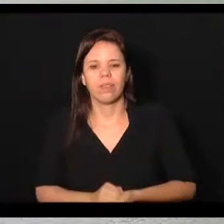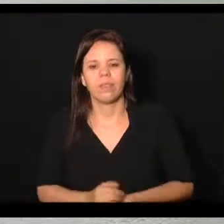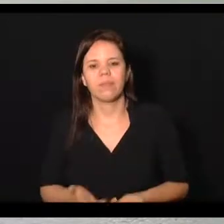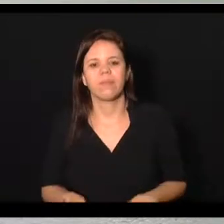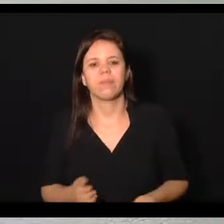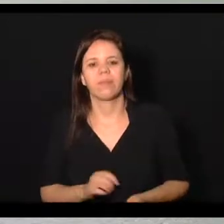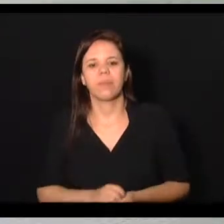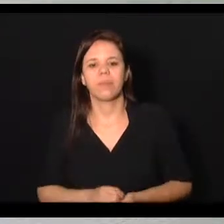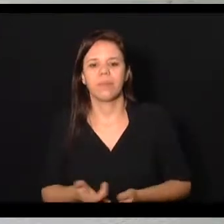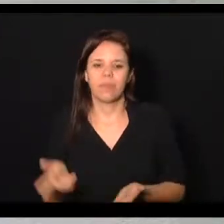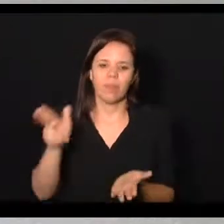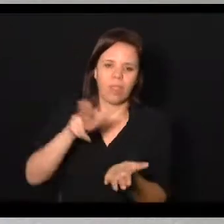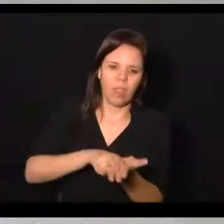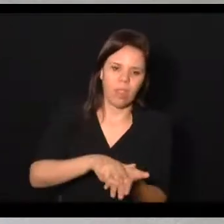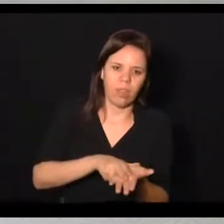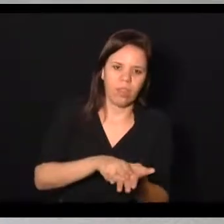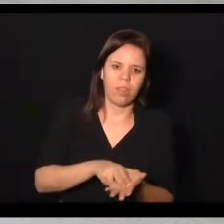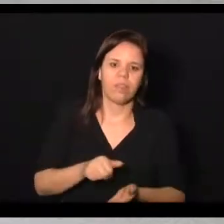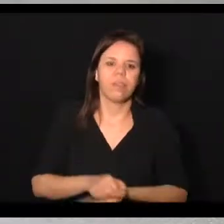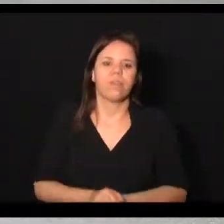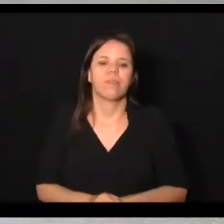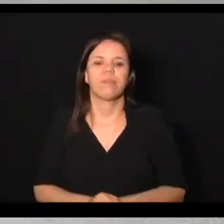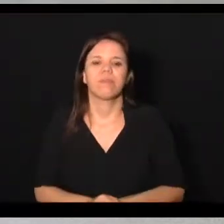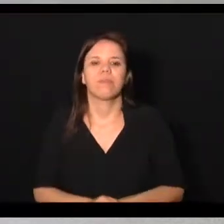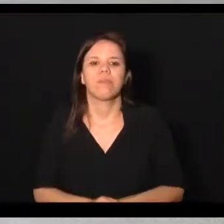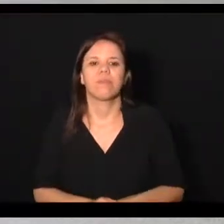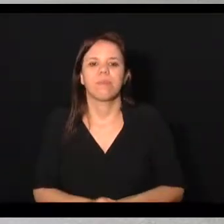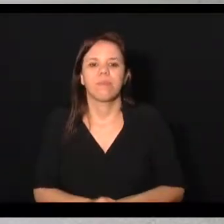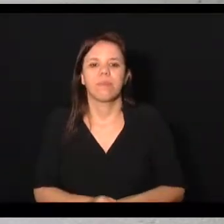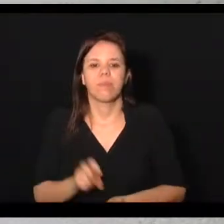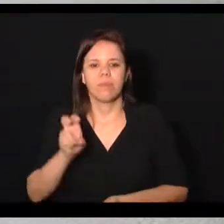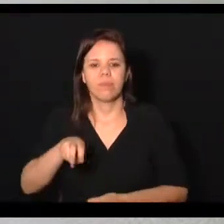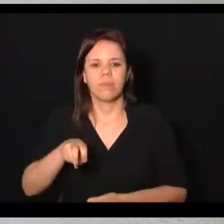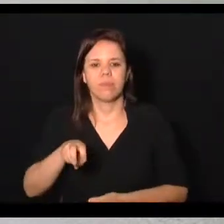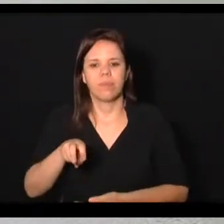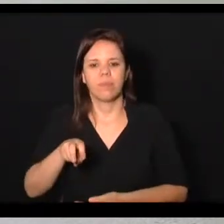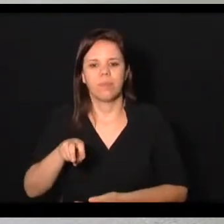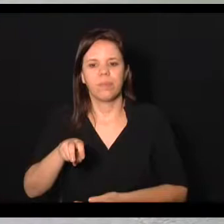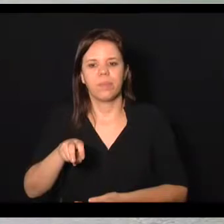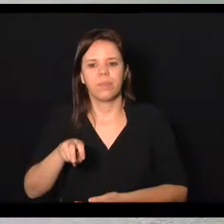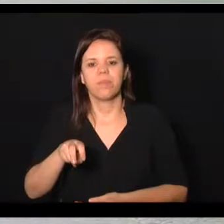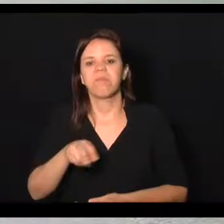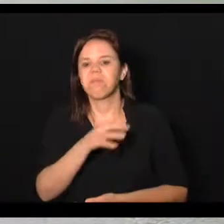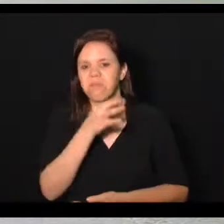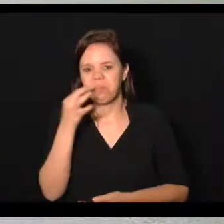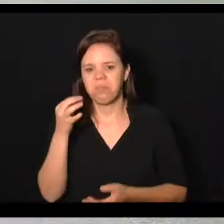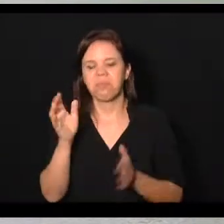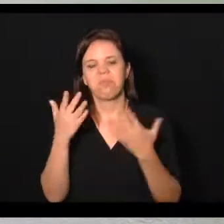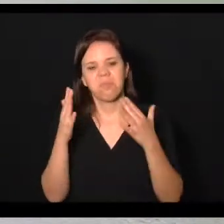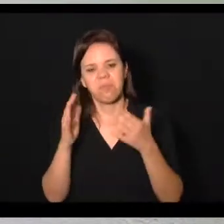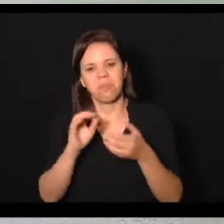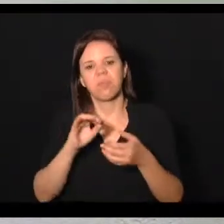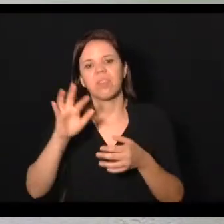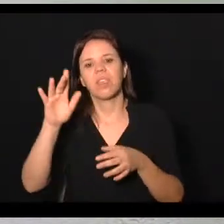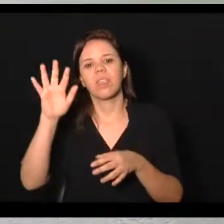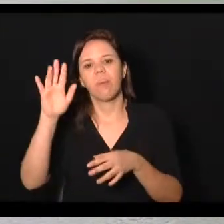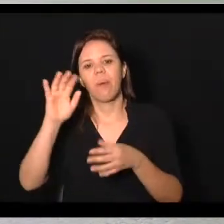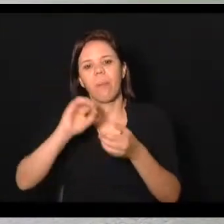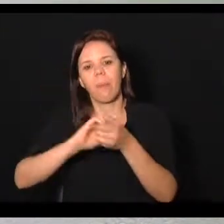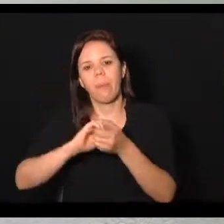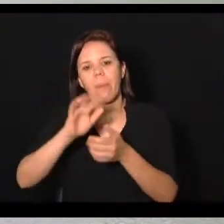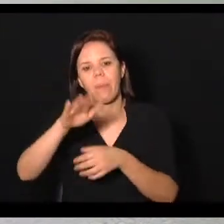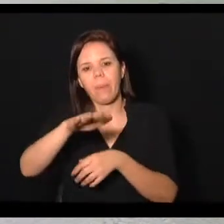garoto. Deita. Isso, cara. Senta. Bom garoto. Cadê a pata? A